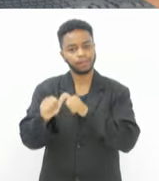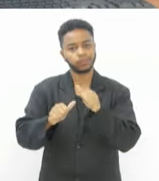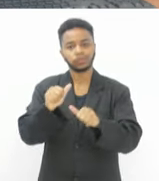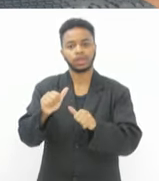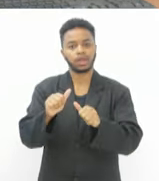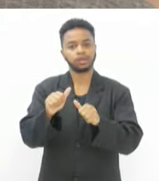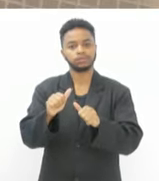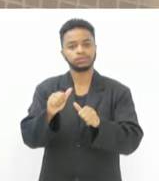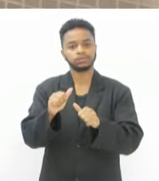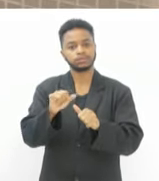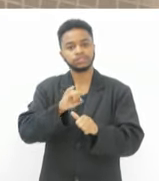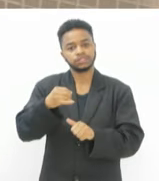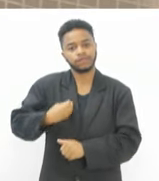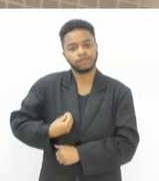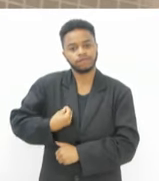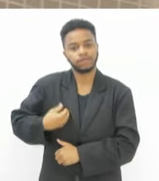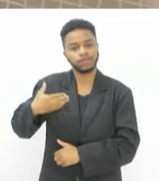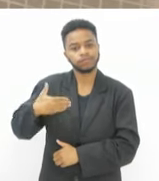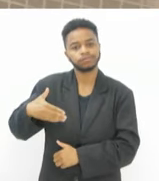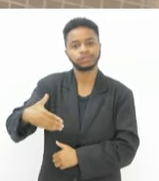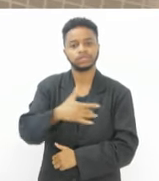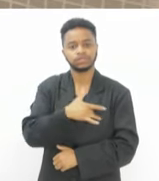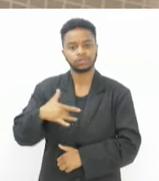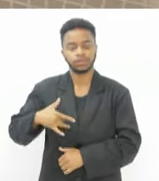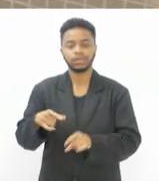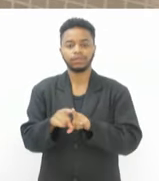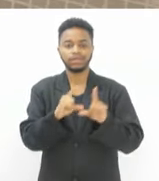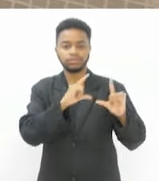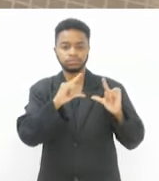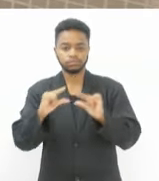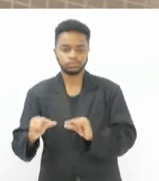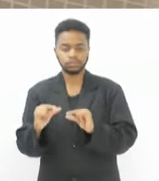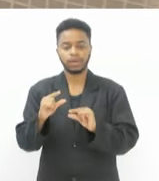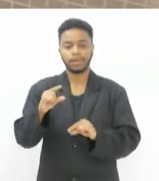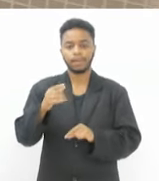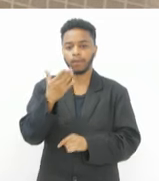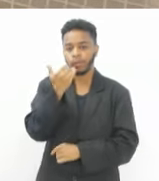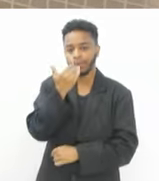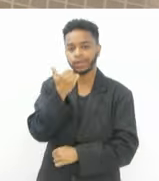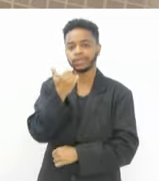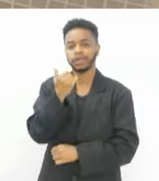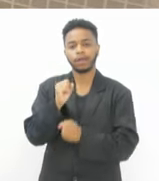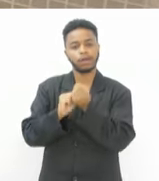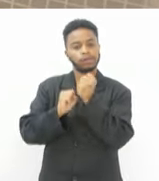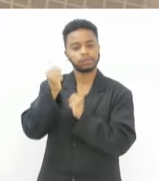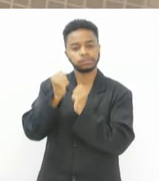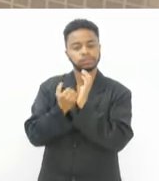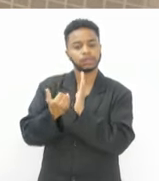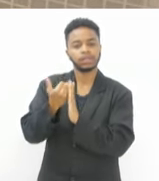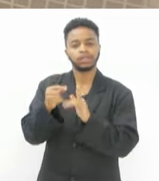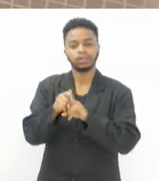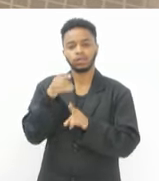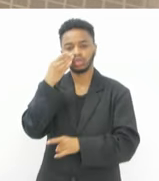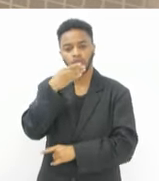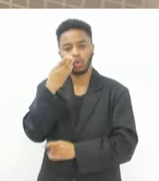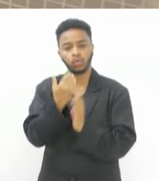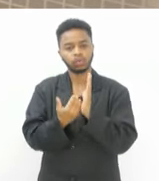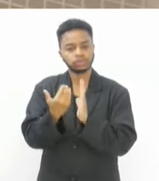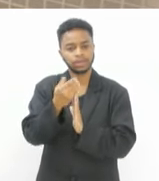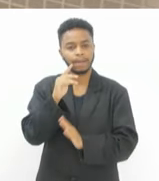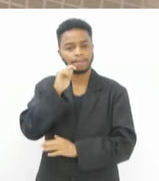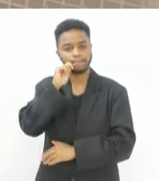vida. Mudanças como redução de alimentos ultraprocessados, excesso de doces,